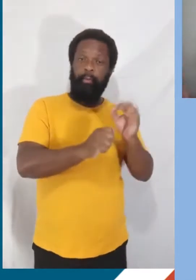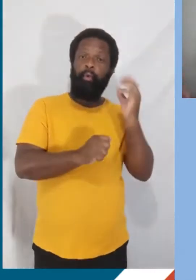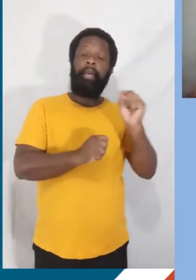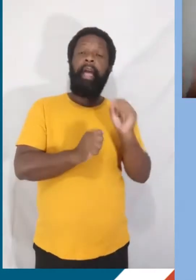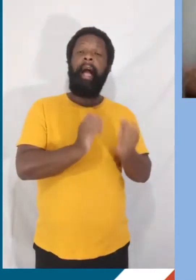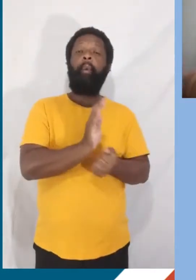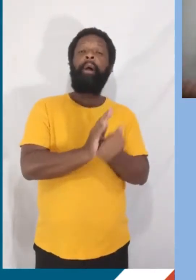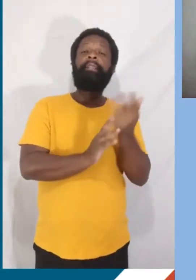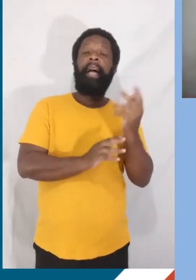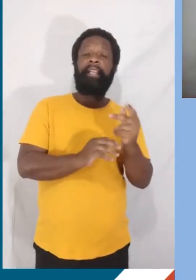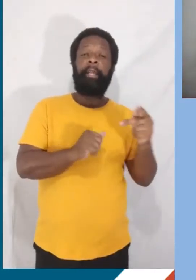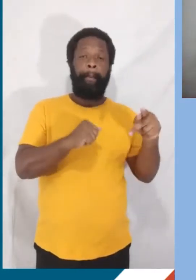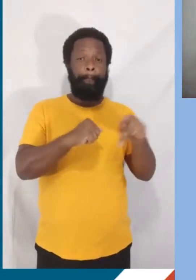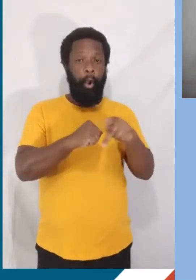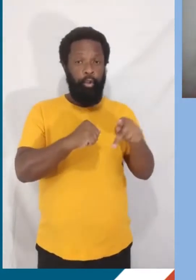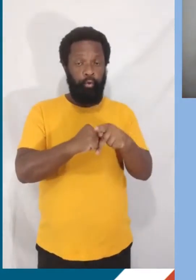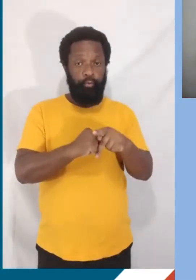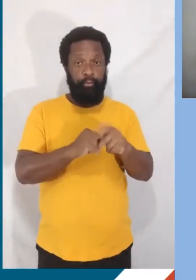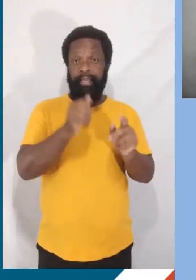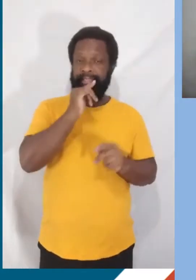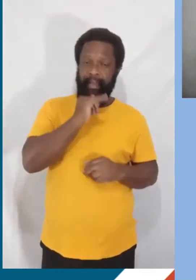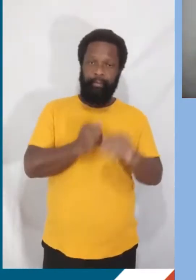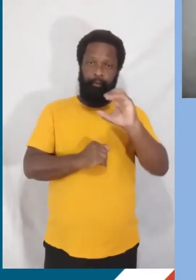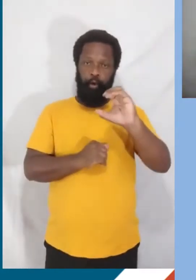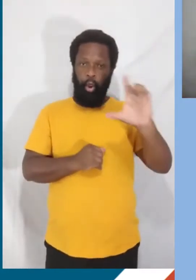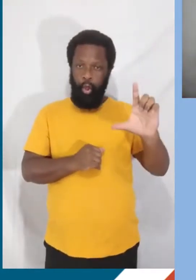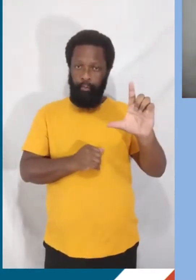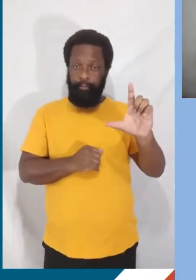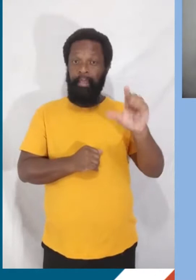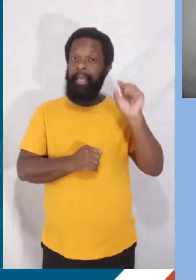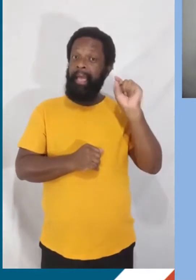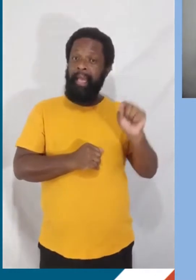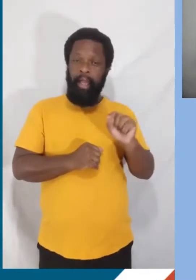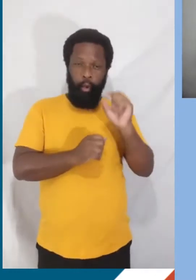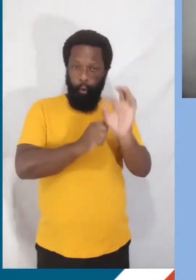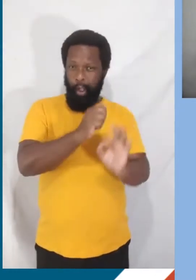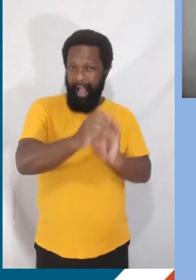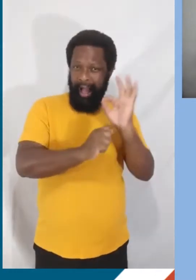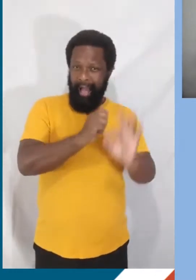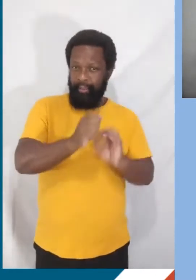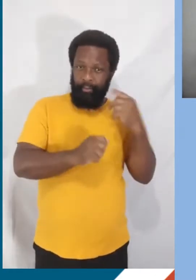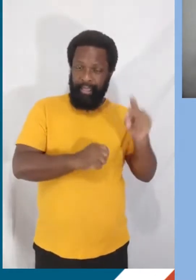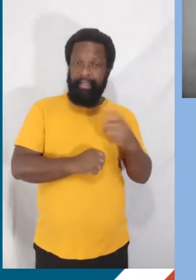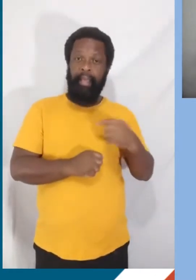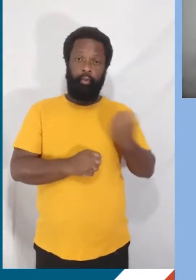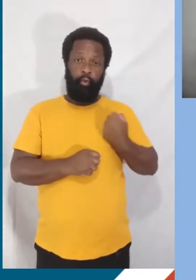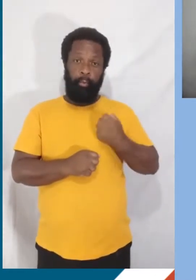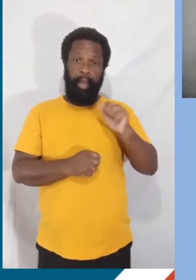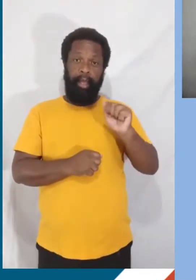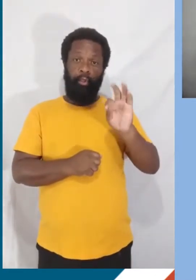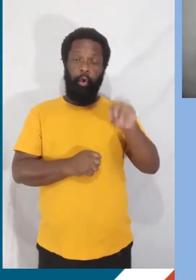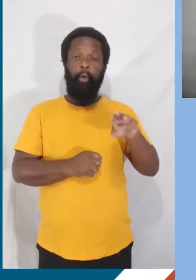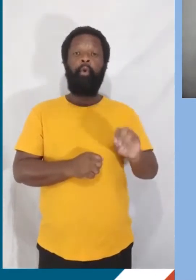coisa de dizer número atômico, tá? Então a gente pode ver um exemplo aí, o cloro. O cloro, o átomo de cloro, tem